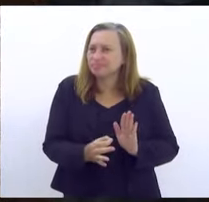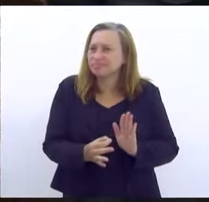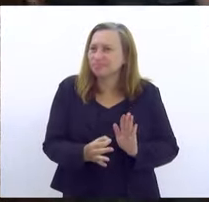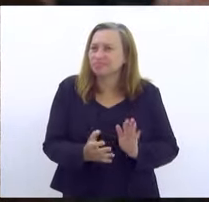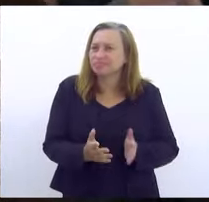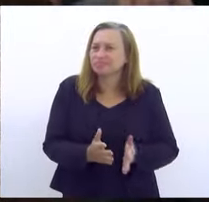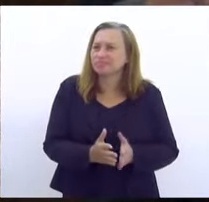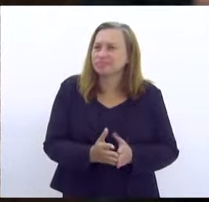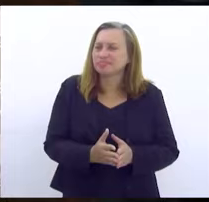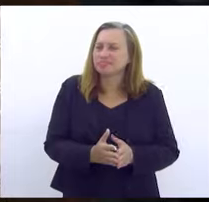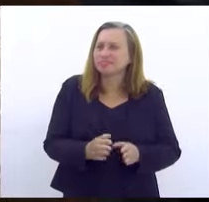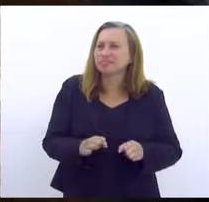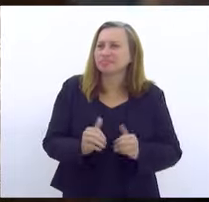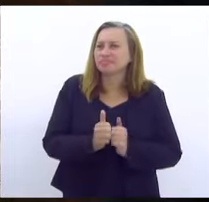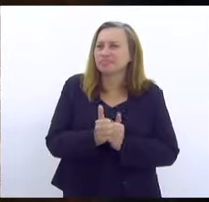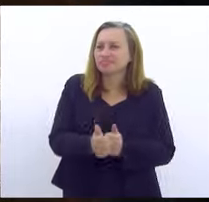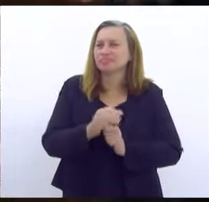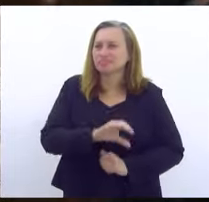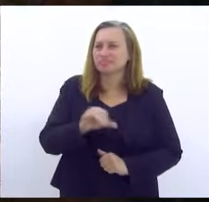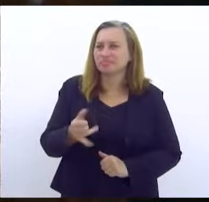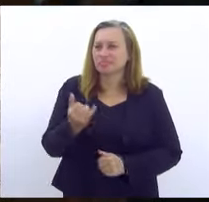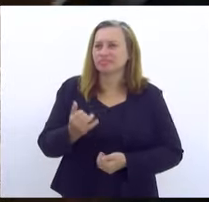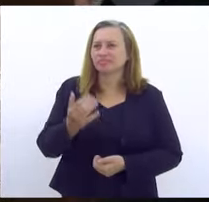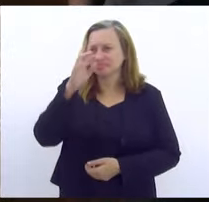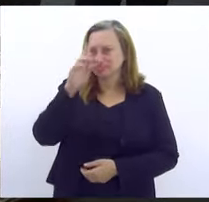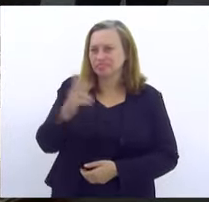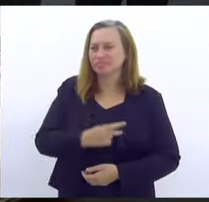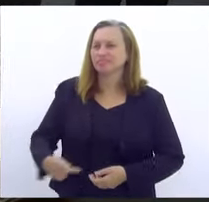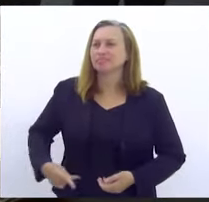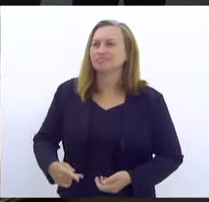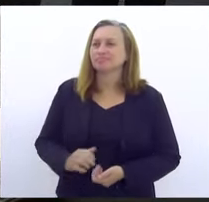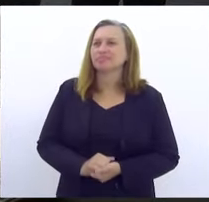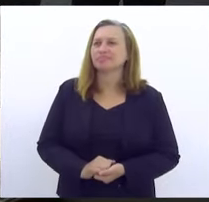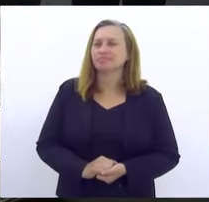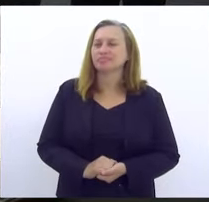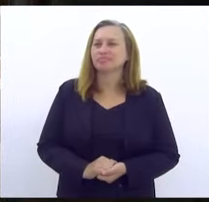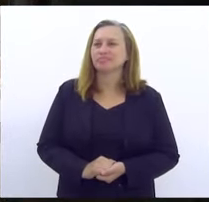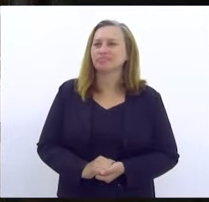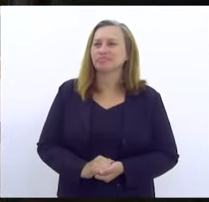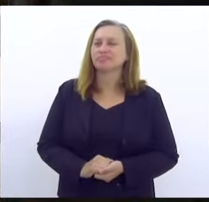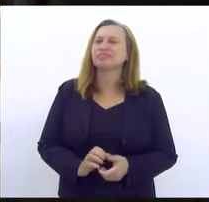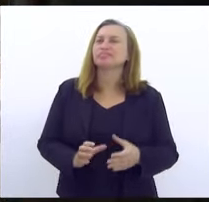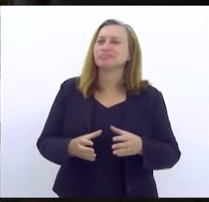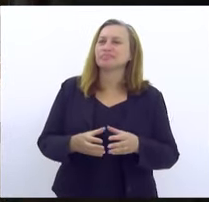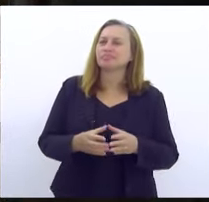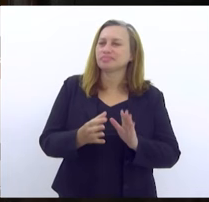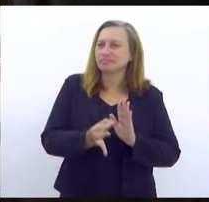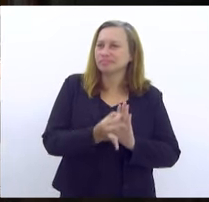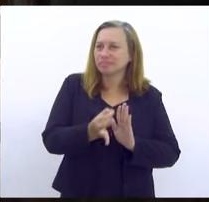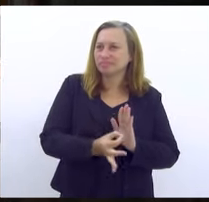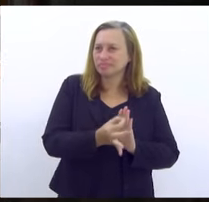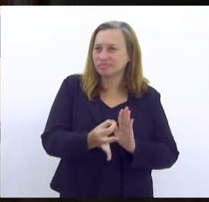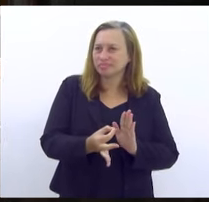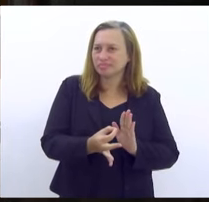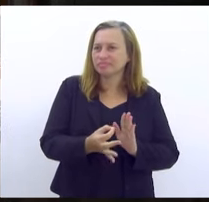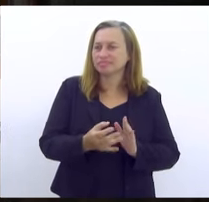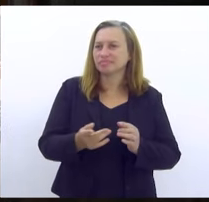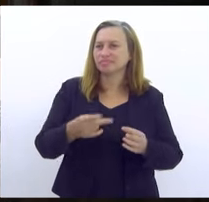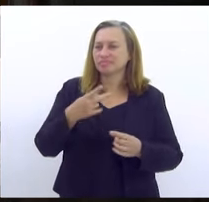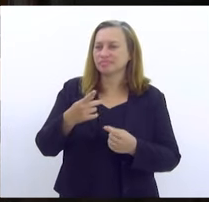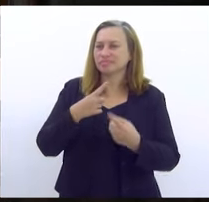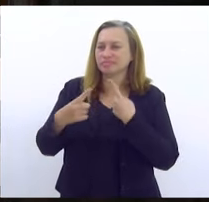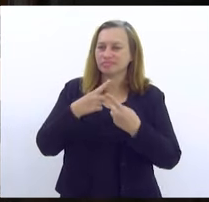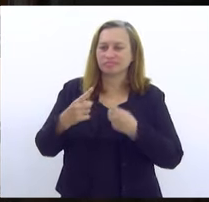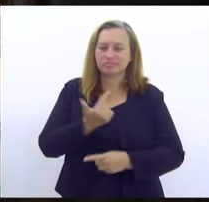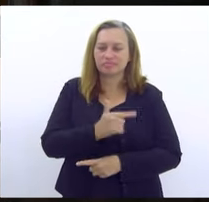parecer pela mesa diretora. Eu acompanho o parecer da CCJ, presidente. Com os pareceres emitidos, em